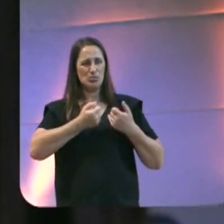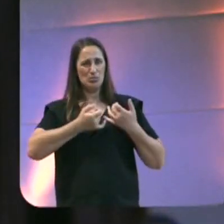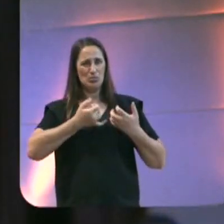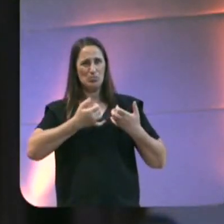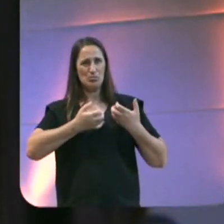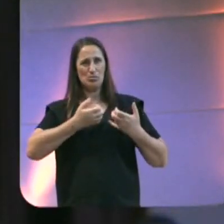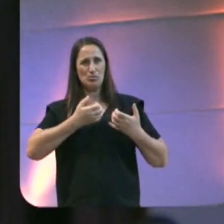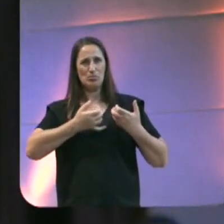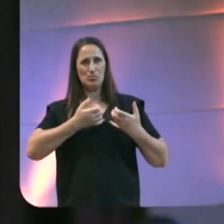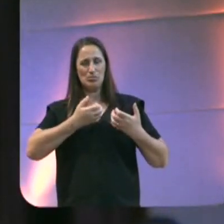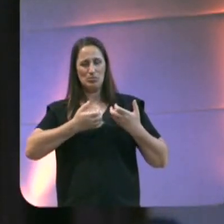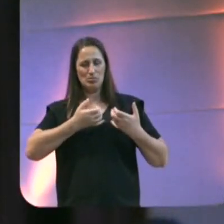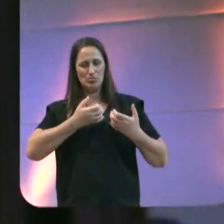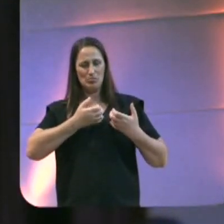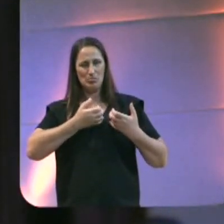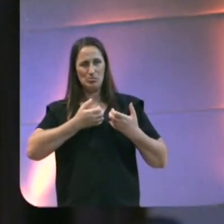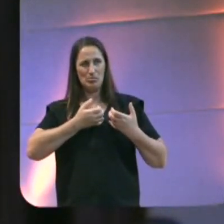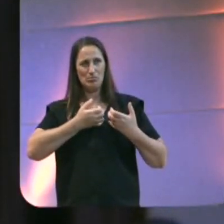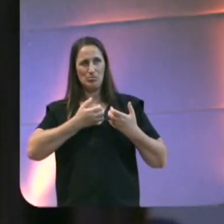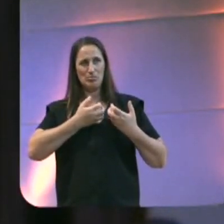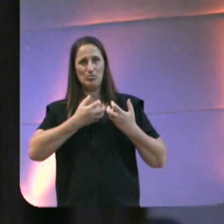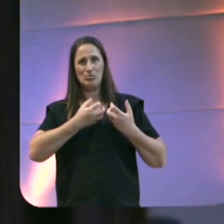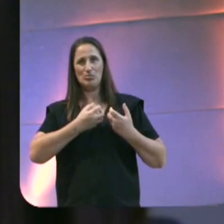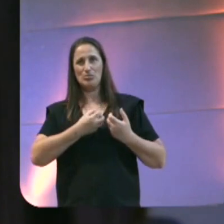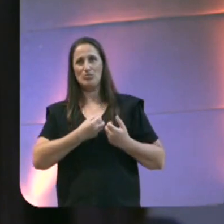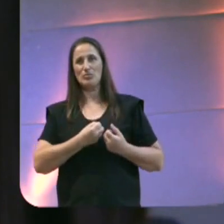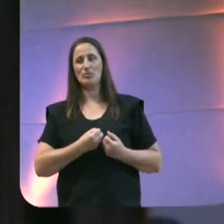Quase se apagando.